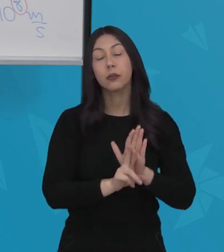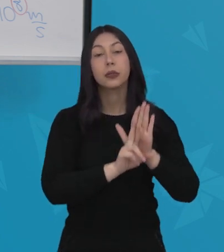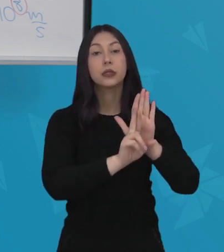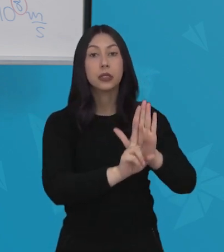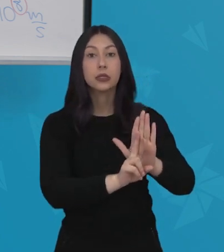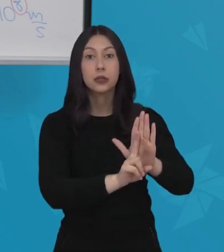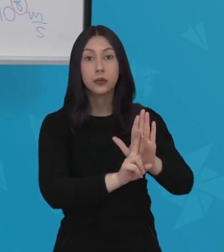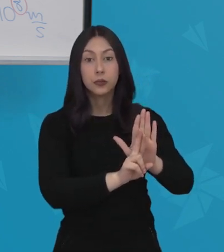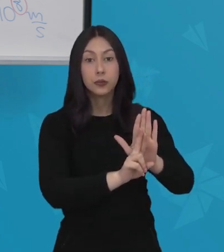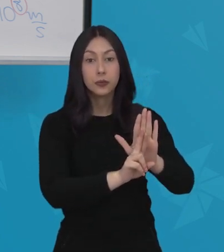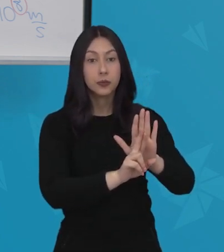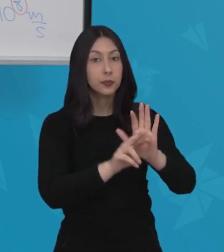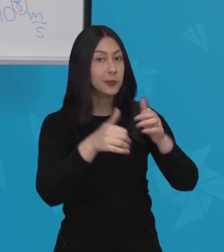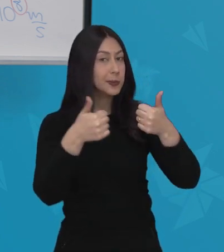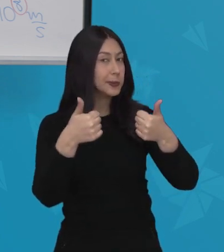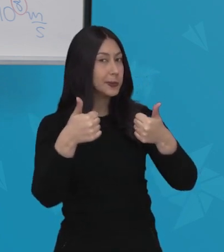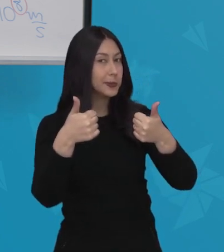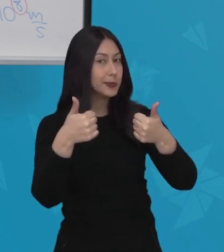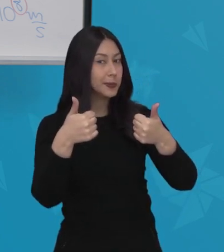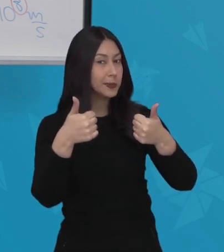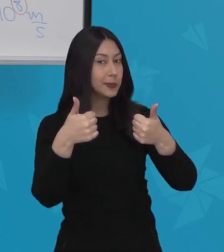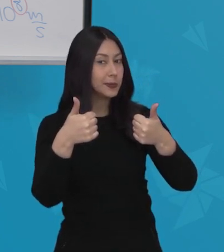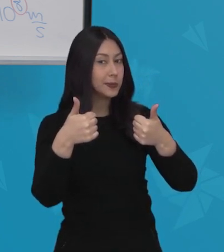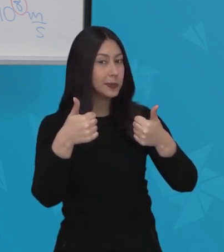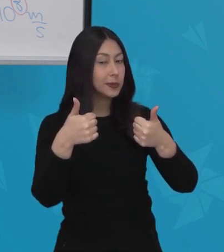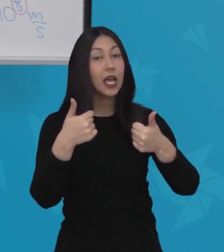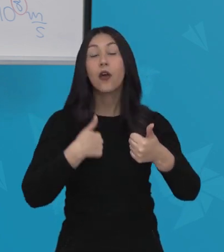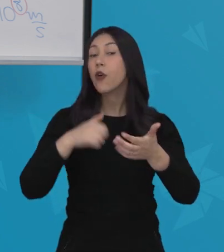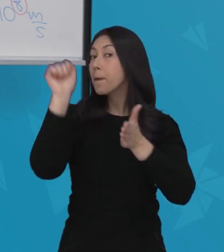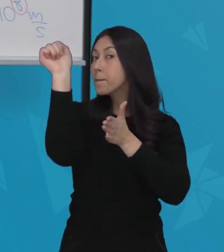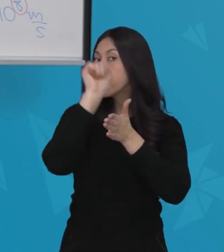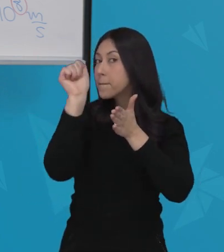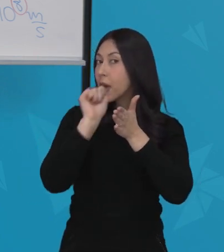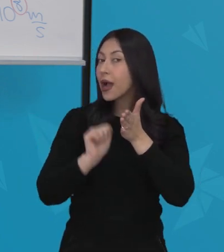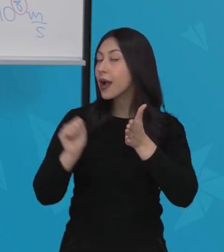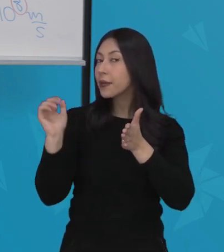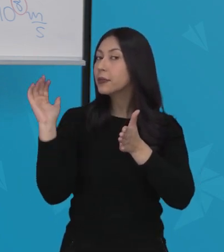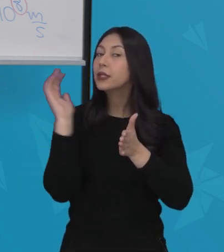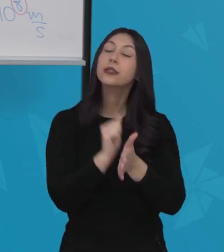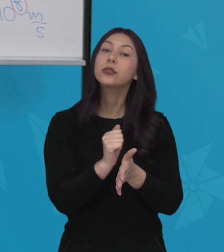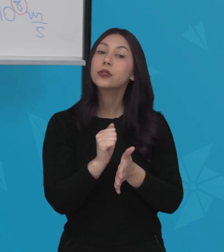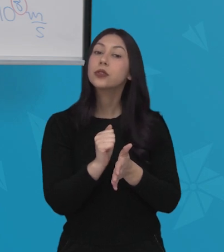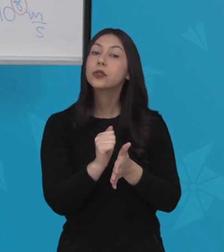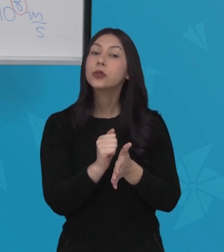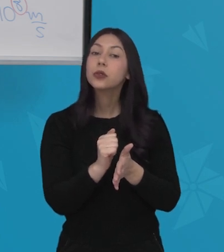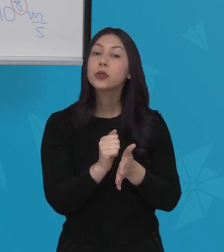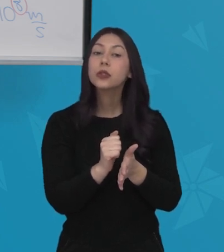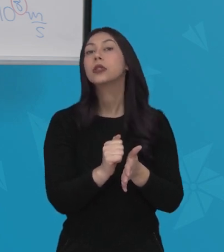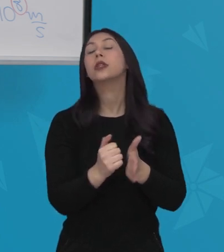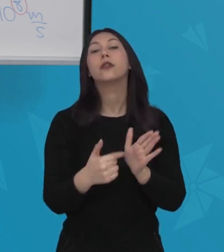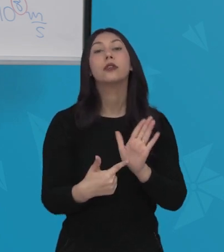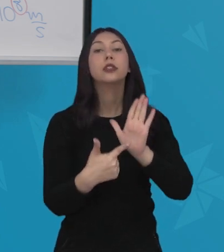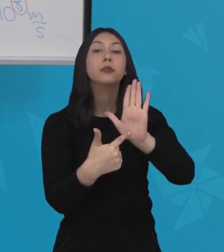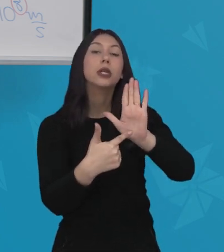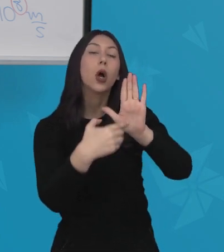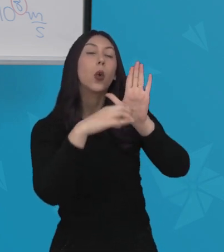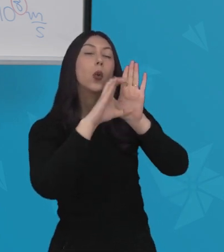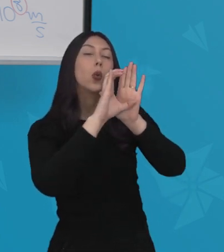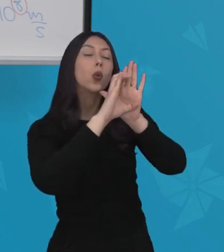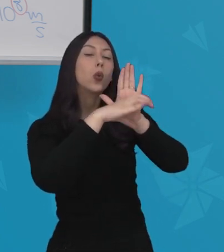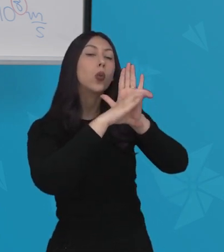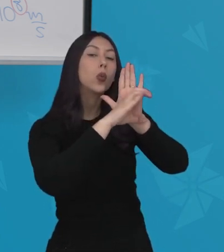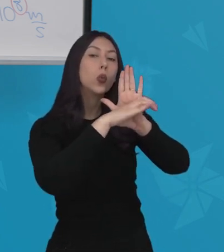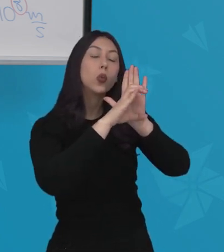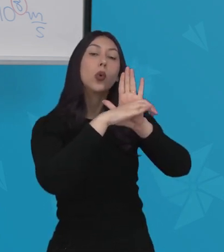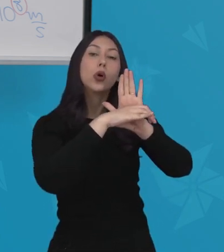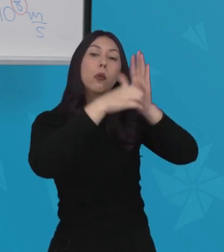representação desses números. Tranquilo, gente? Eu vou apagar o quadro aqui rapidinho, então eu vou conceituar aqui em cima o que vai ser a